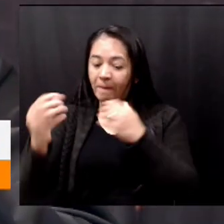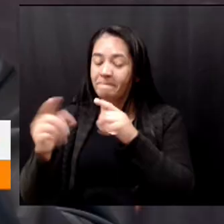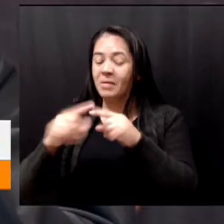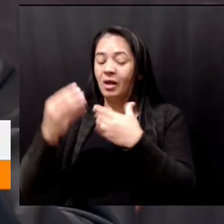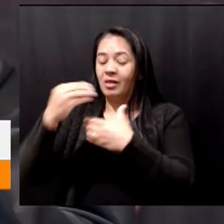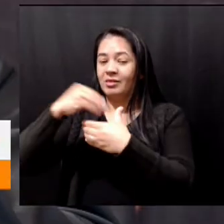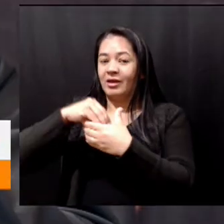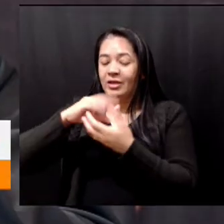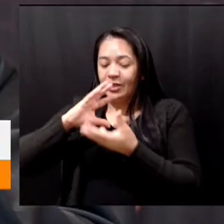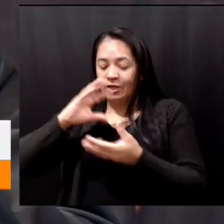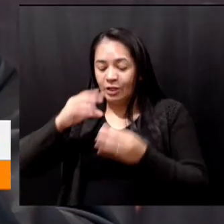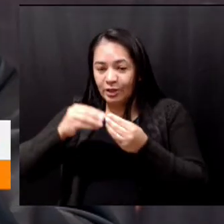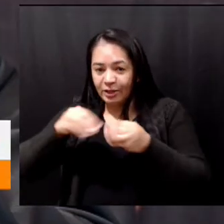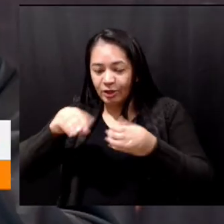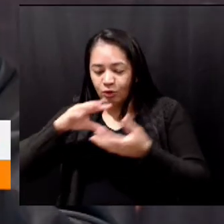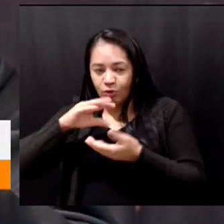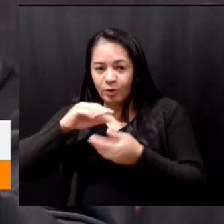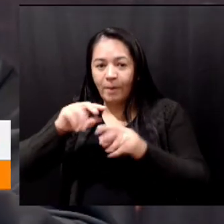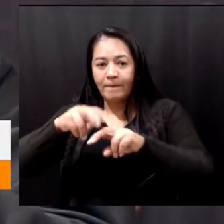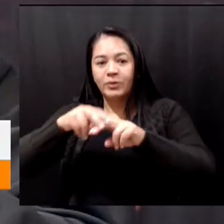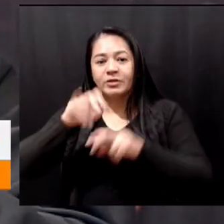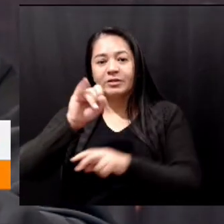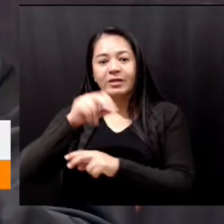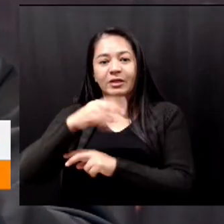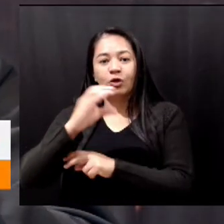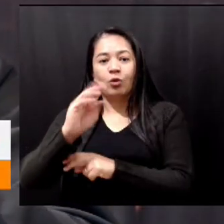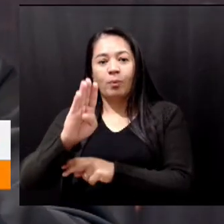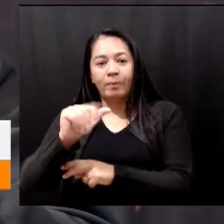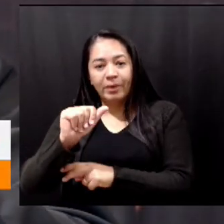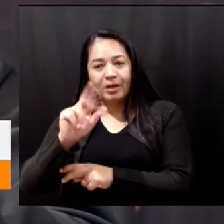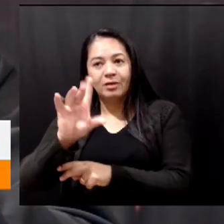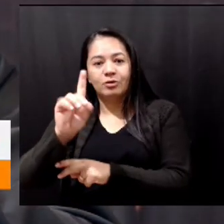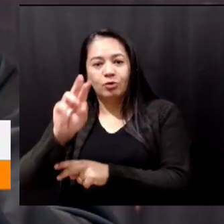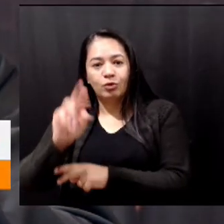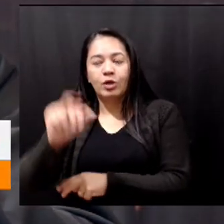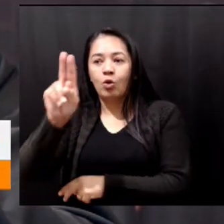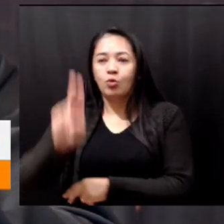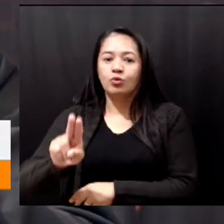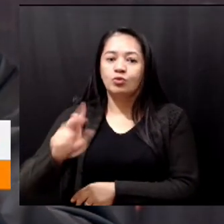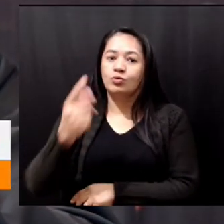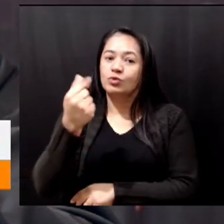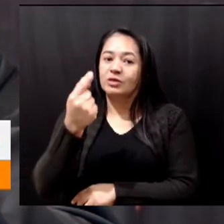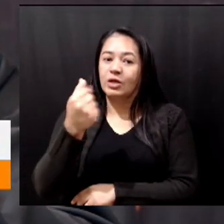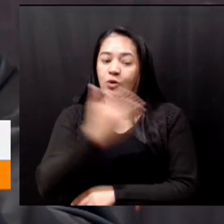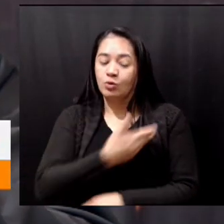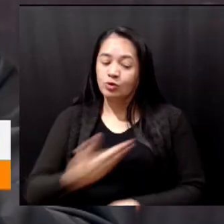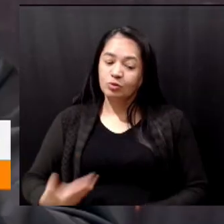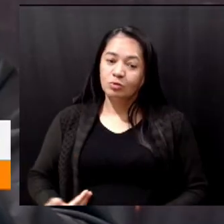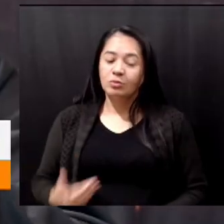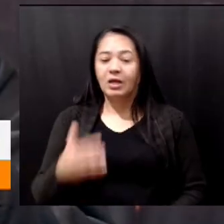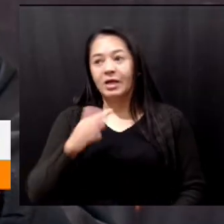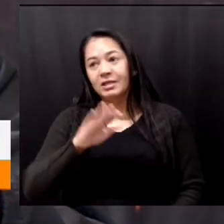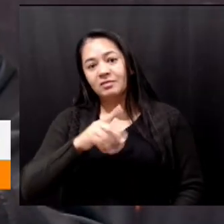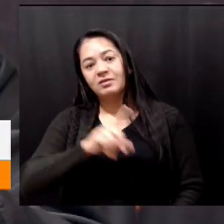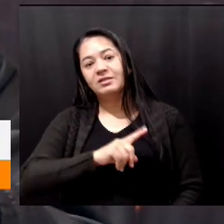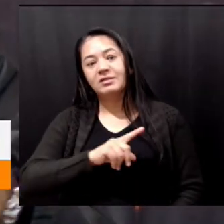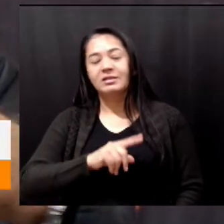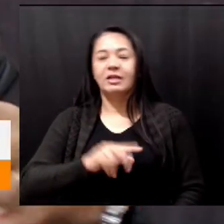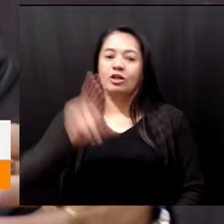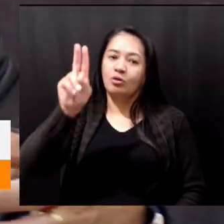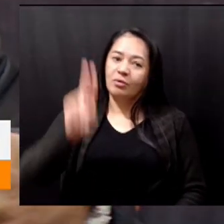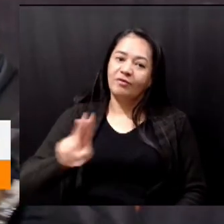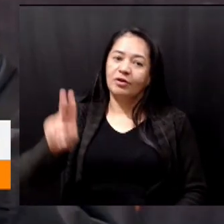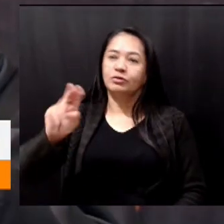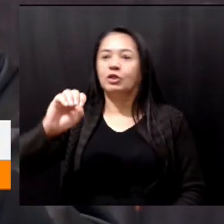usa recursos públicos, né? Normalmente ela tem uma universidade ou uma prefeitura por trás, o poder público.